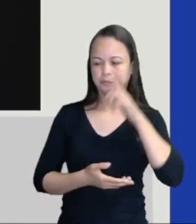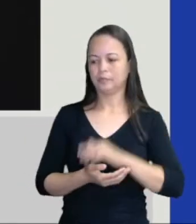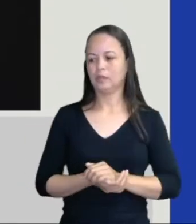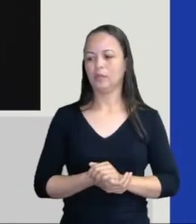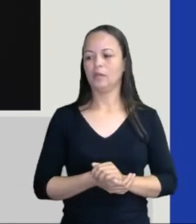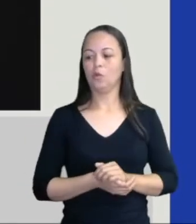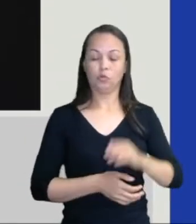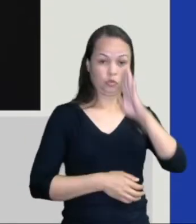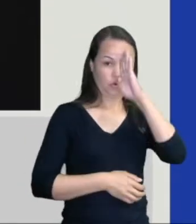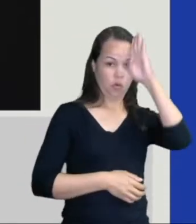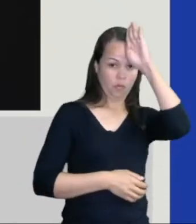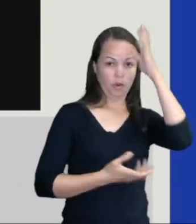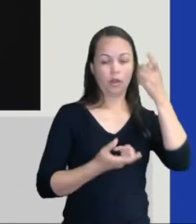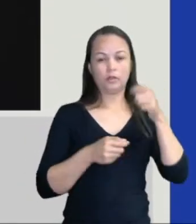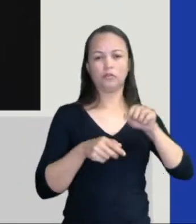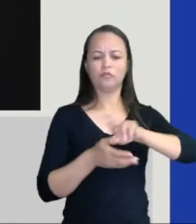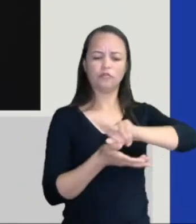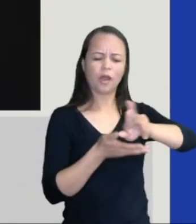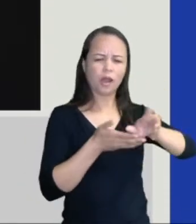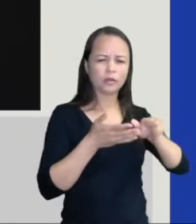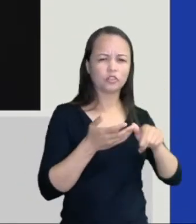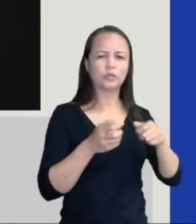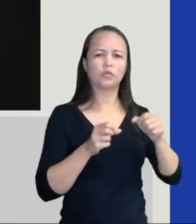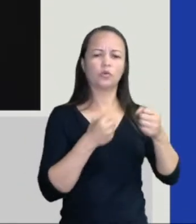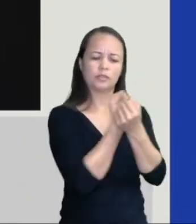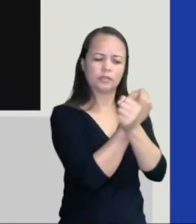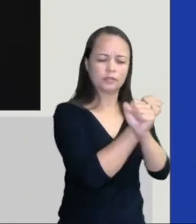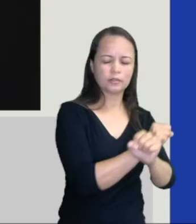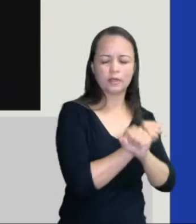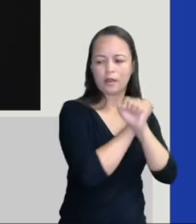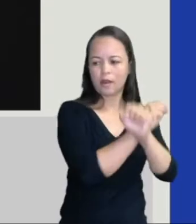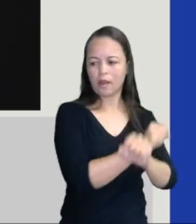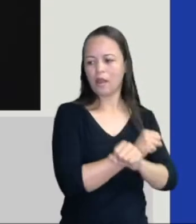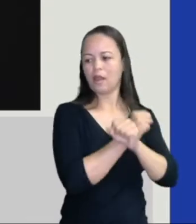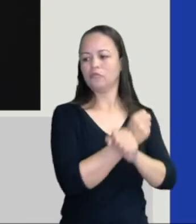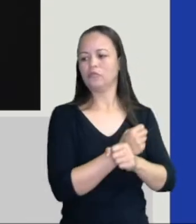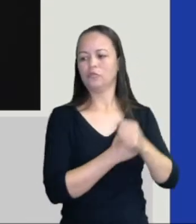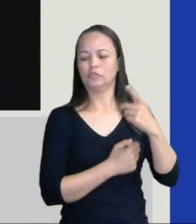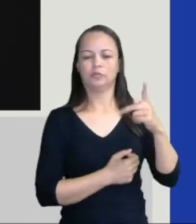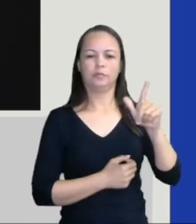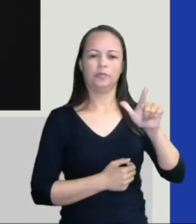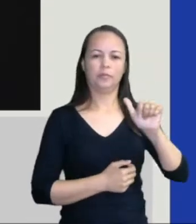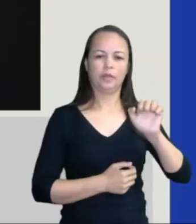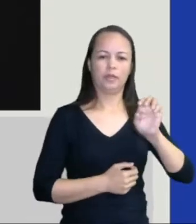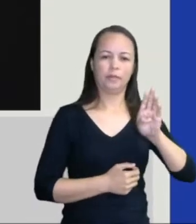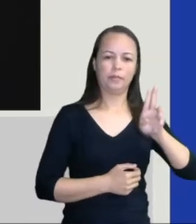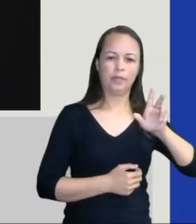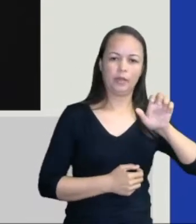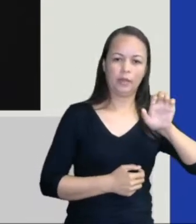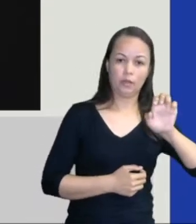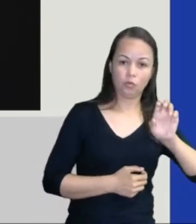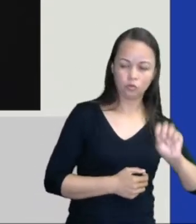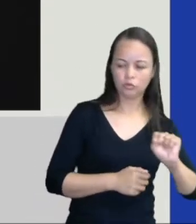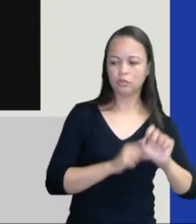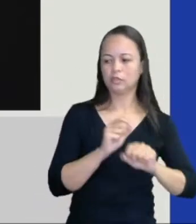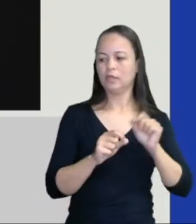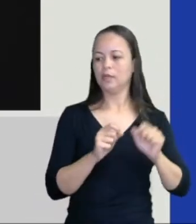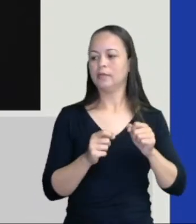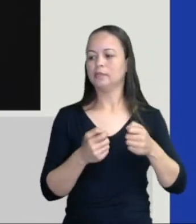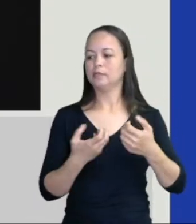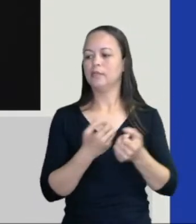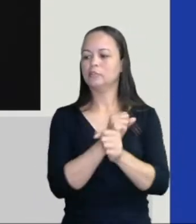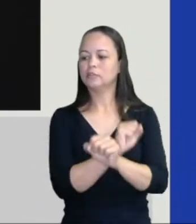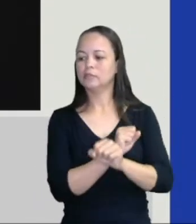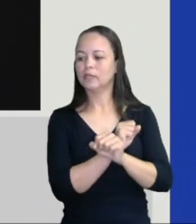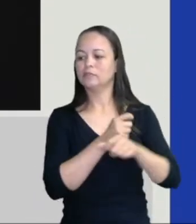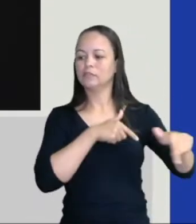colonato, plebeu mais escravos, trabalhavam para o senhor em troca de proteção. Então essa ideia de servidão, de suzerania,